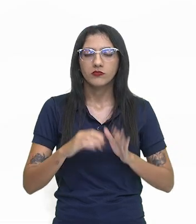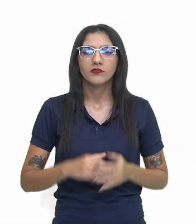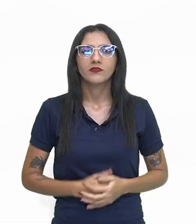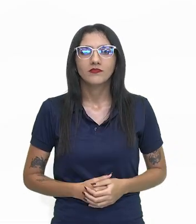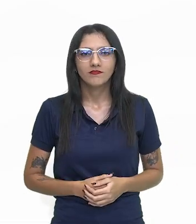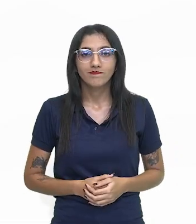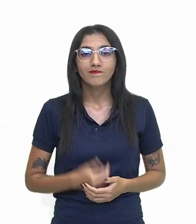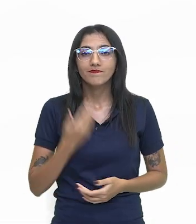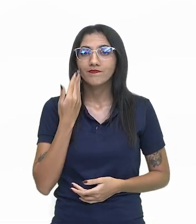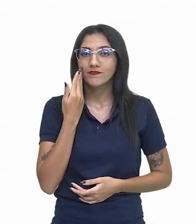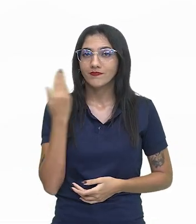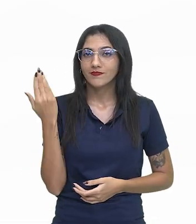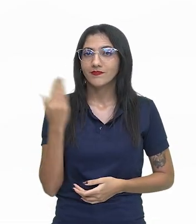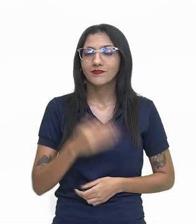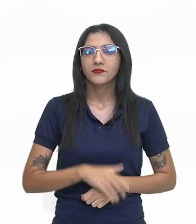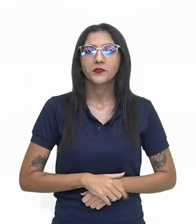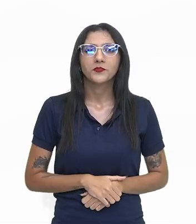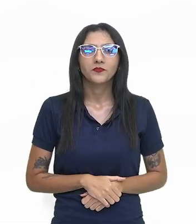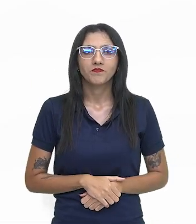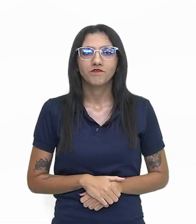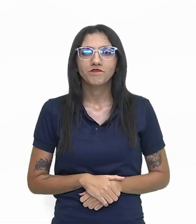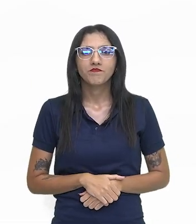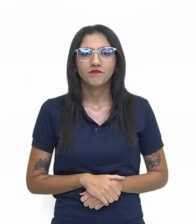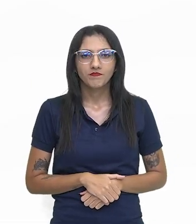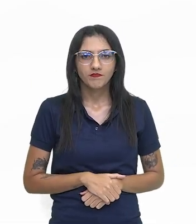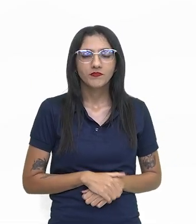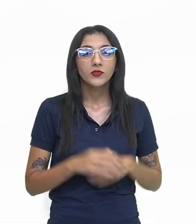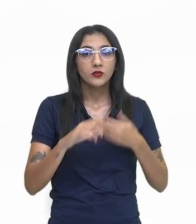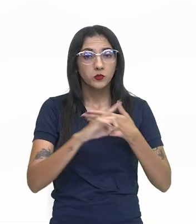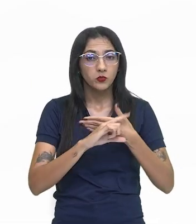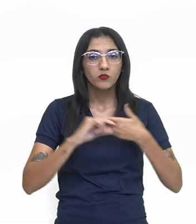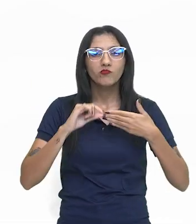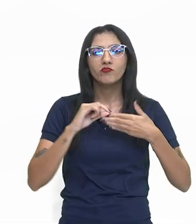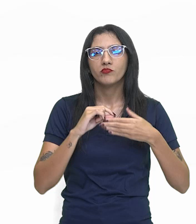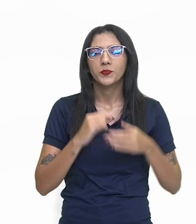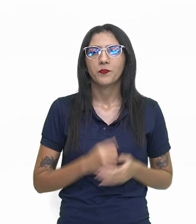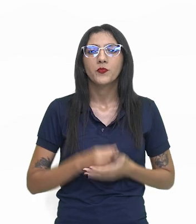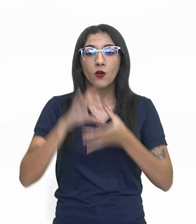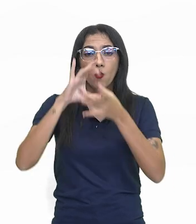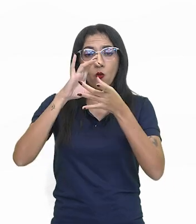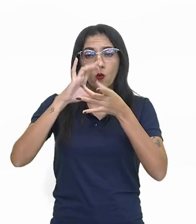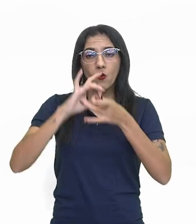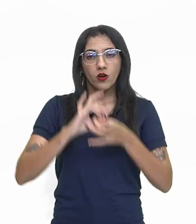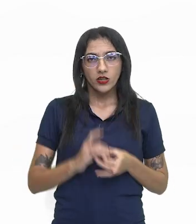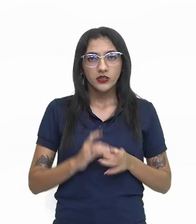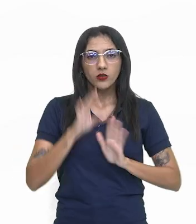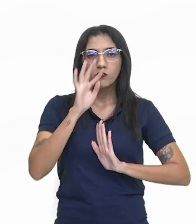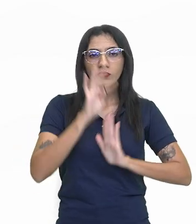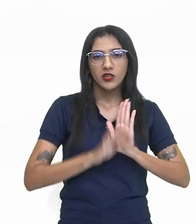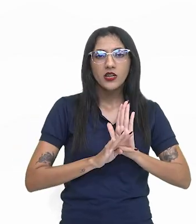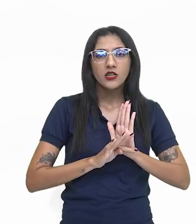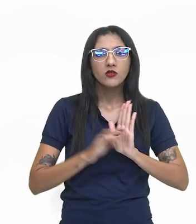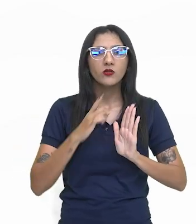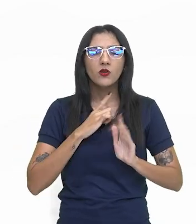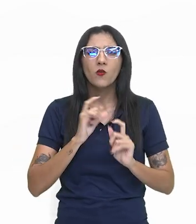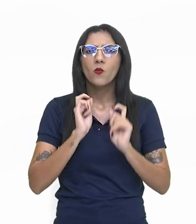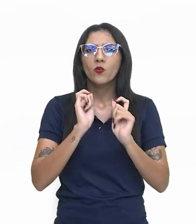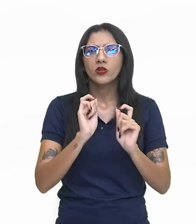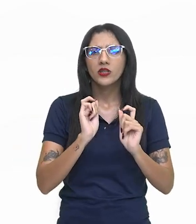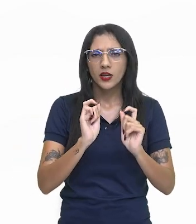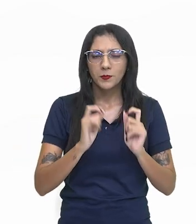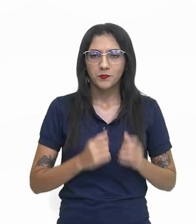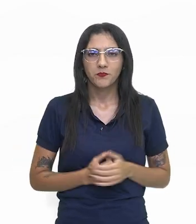textual. Vejam aí. De acordo com Bentes, 2001, coesão textual indica o quê?